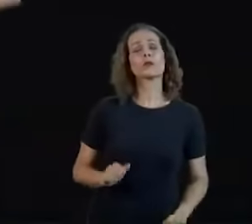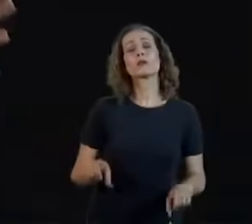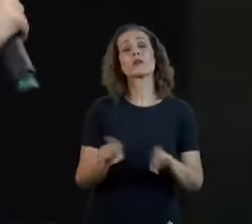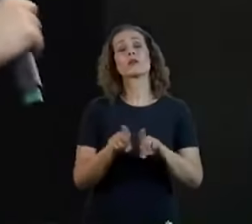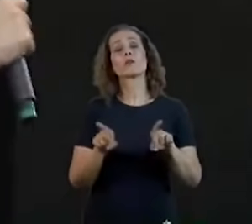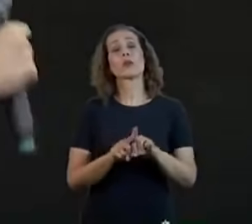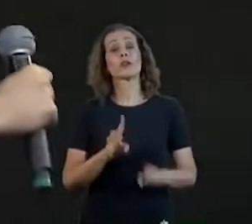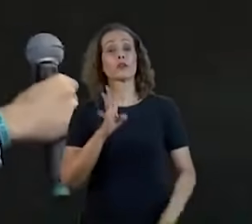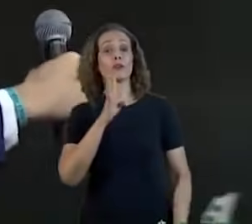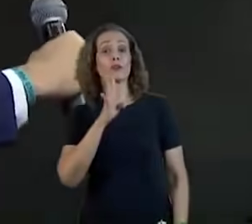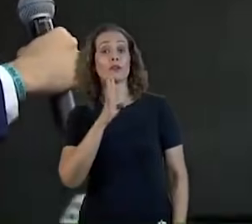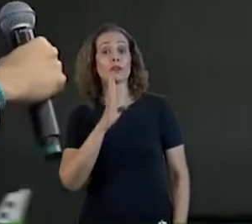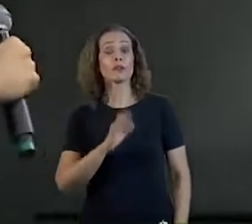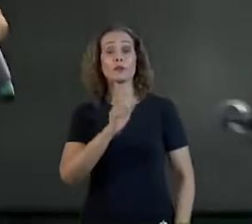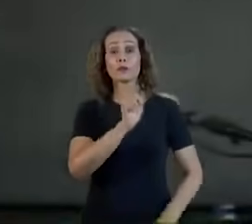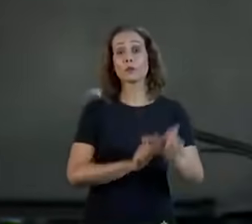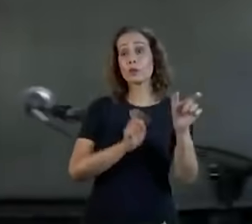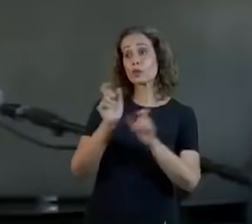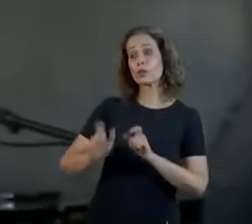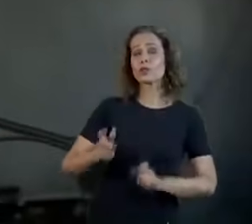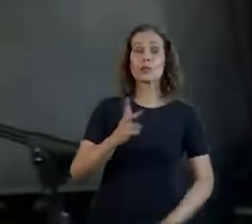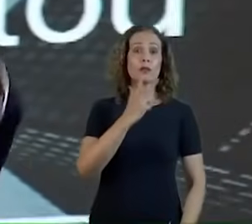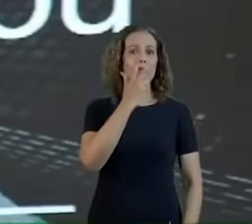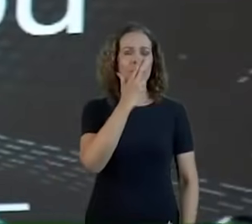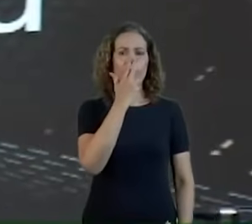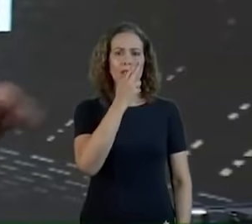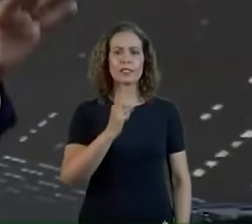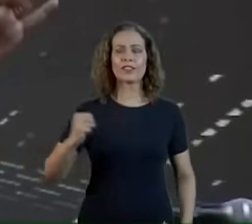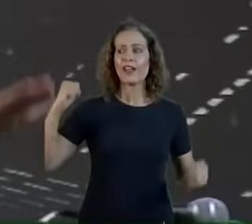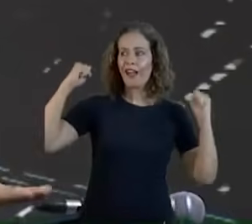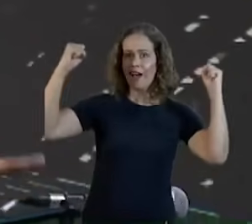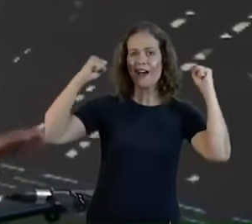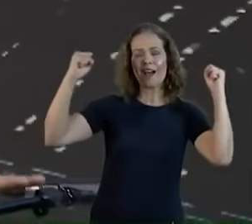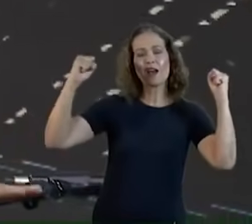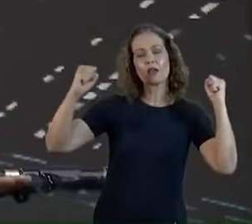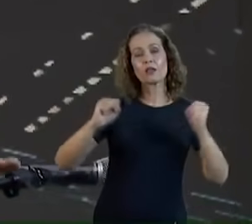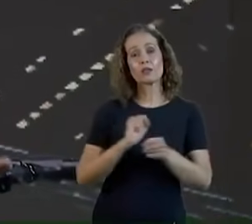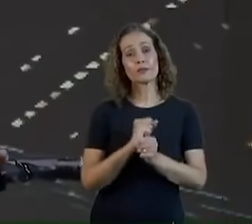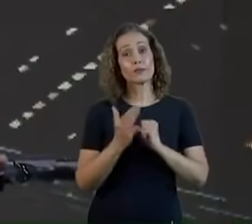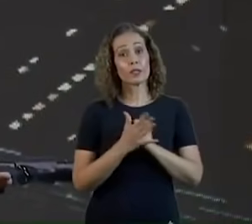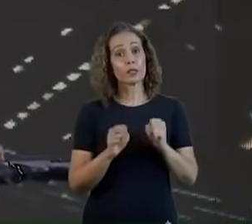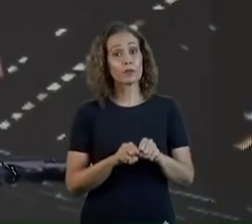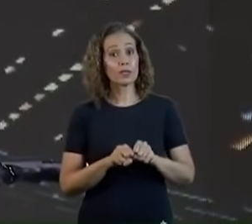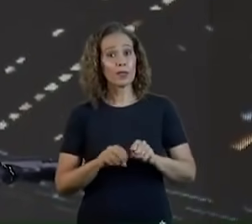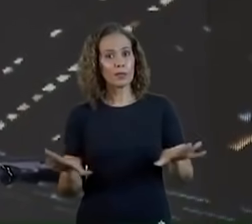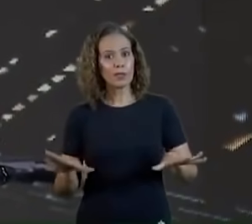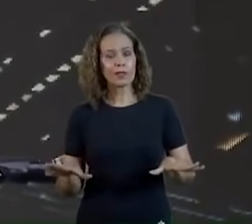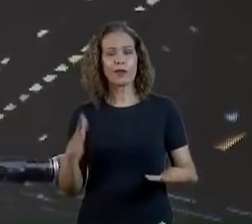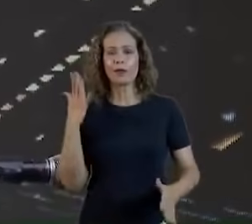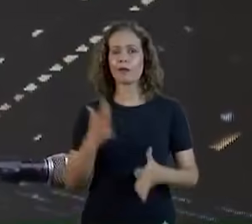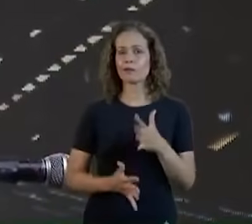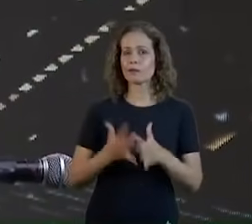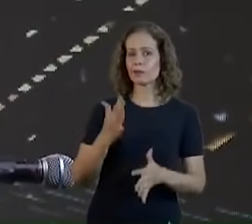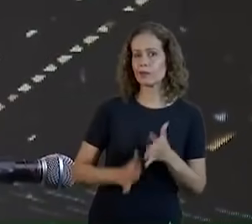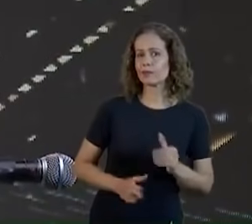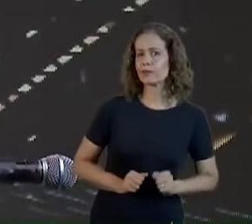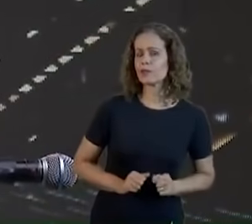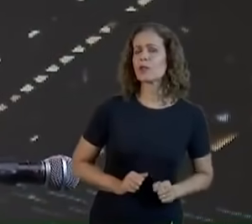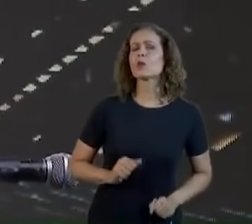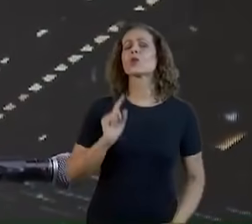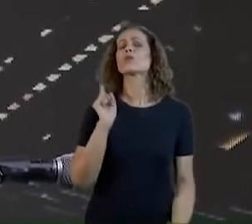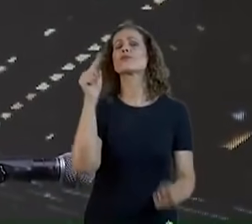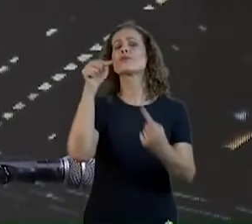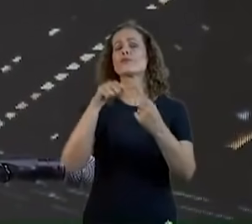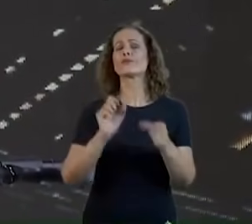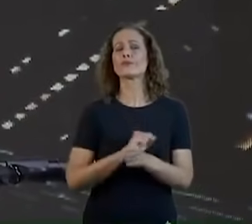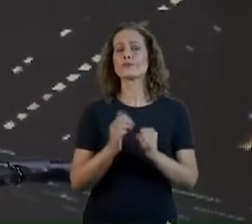um herói da fé, e essa pandemia jogou a pessoa lá no chão. Sabe qual é uma das funções dessa pandemia? Fazer um raio-x do